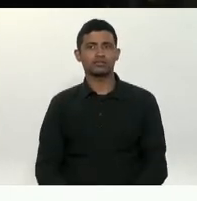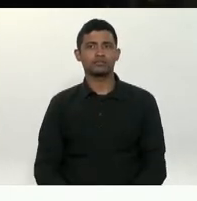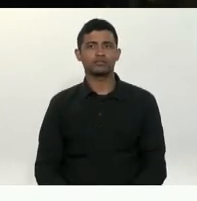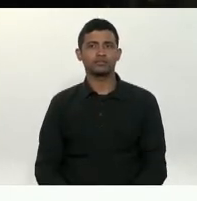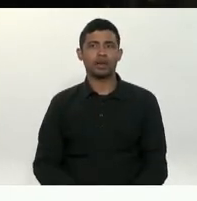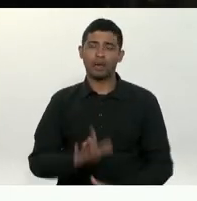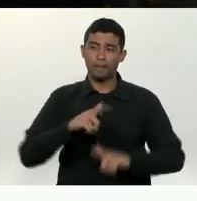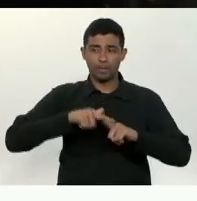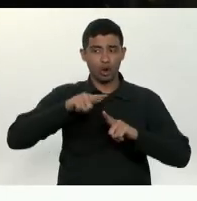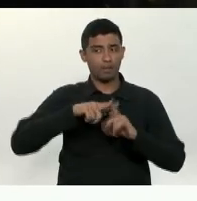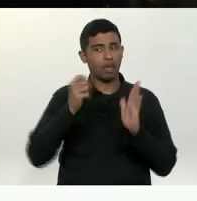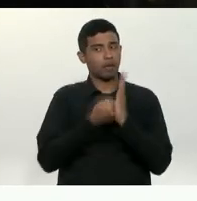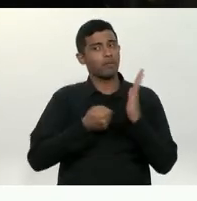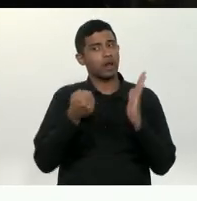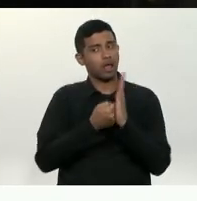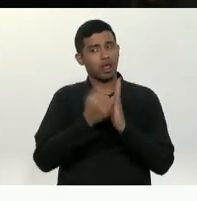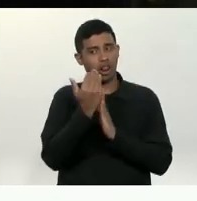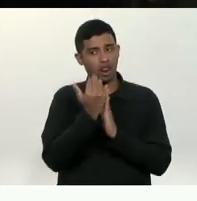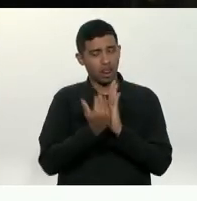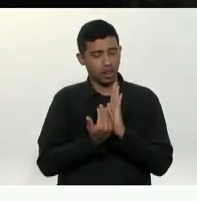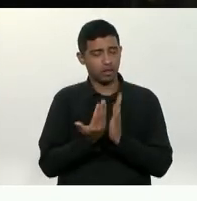mas